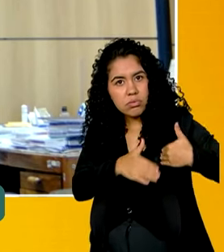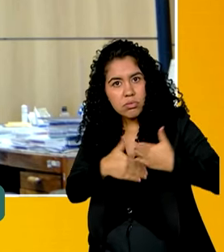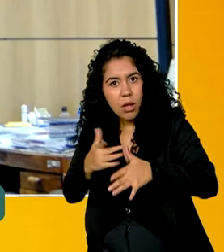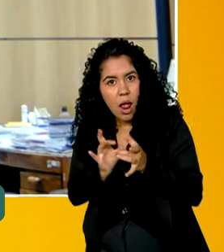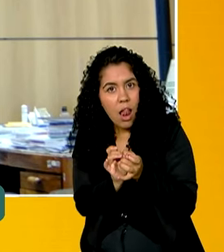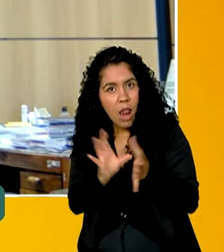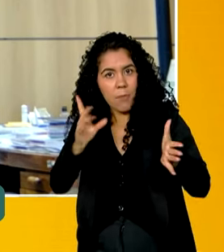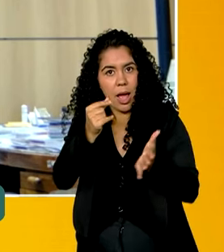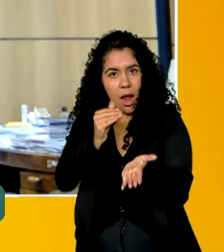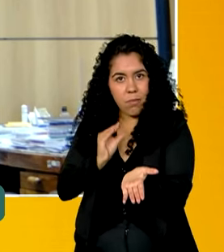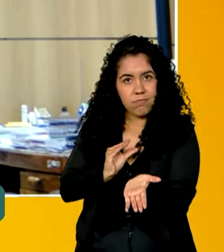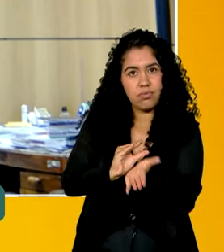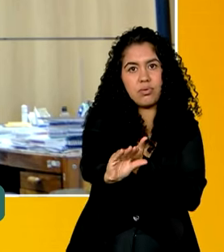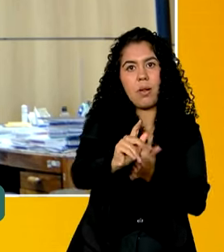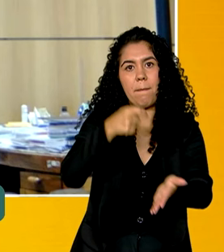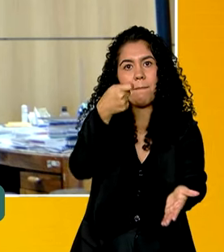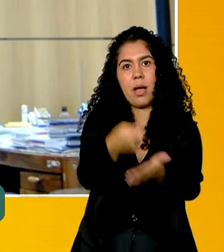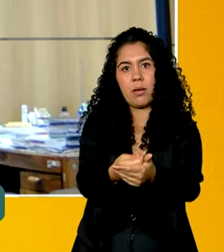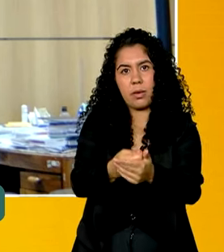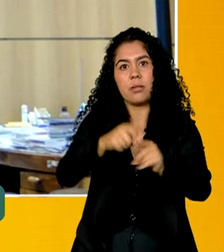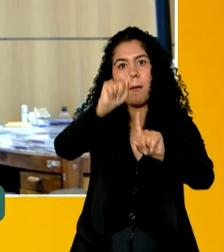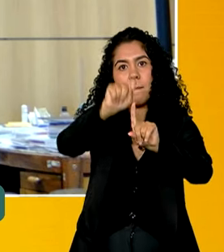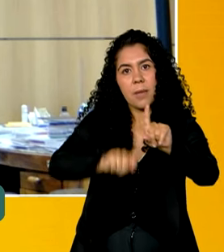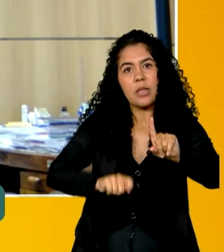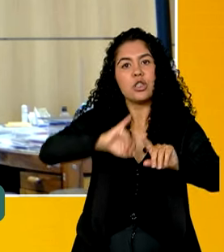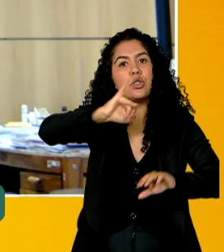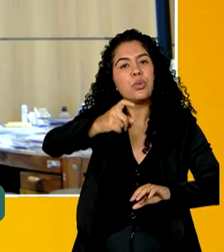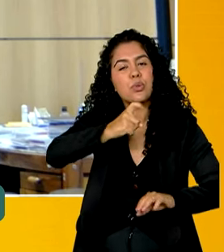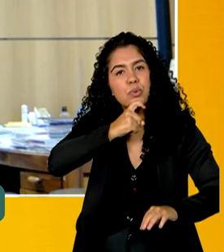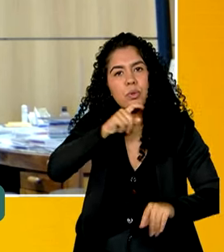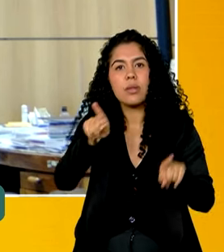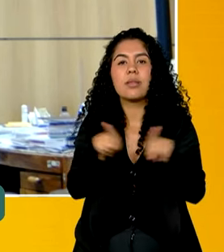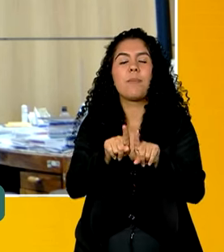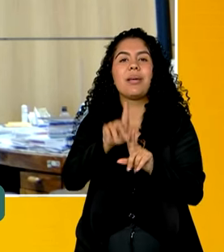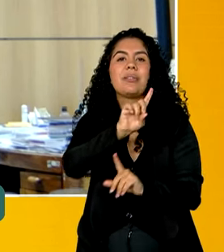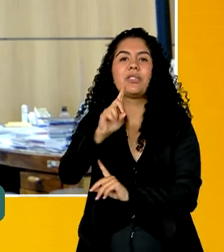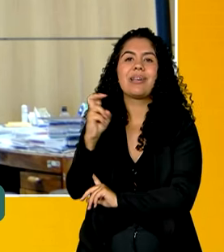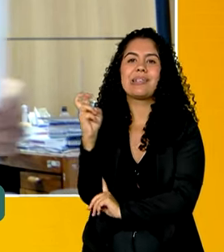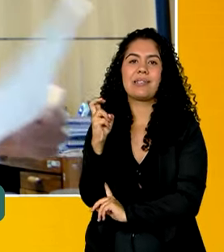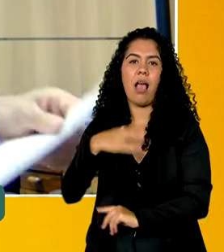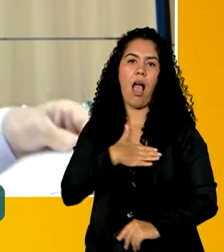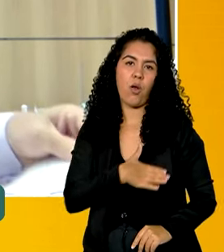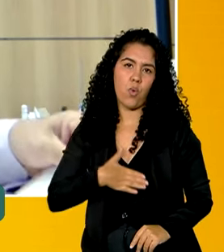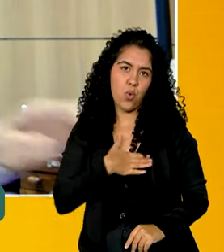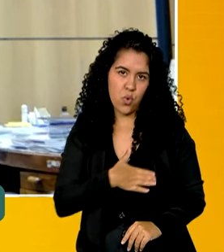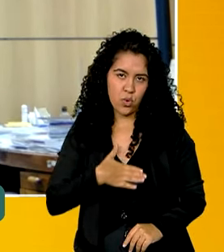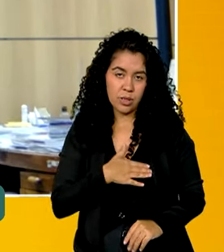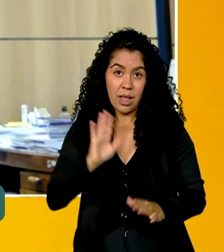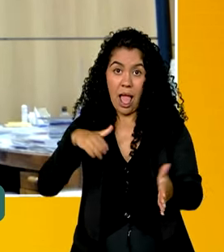para 8 de julho. E a segunda parcela, 5 de agosto. Até agora,